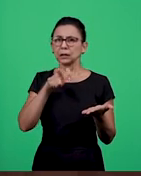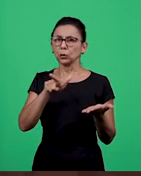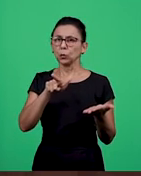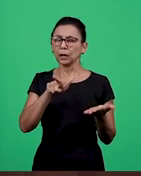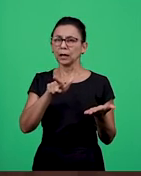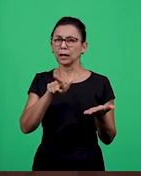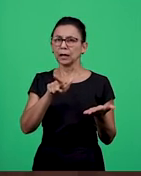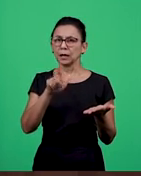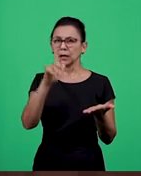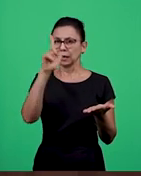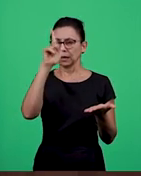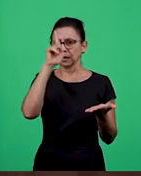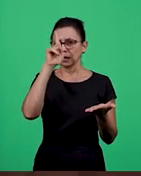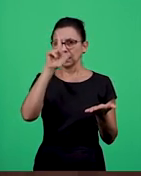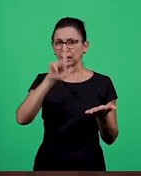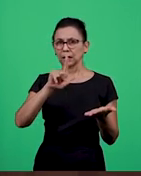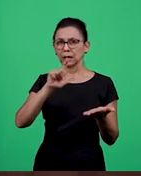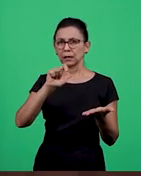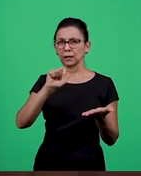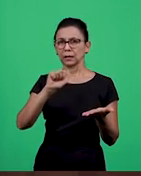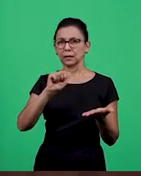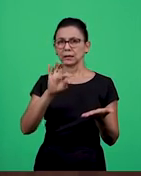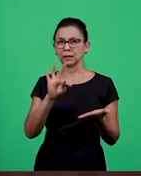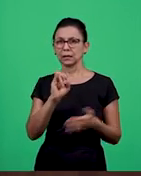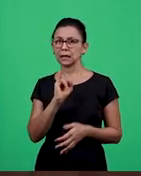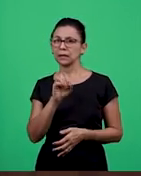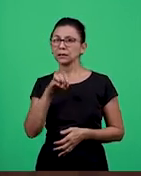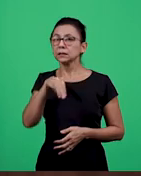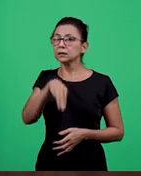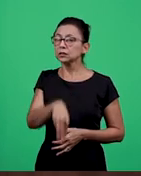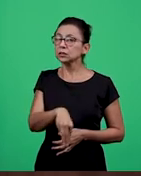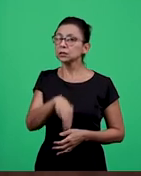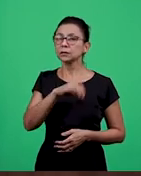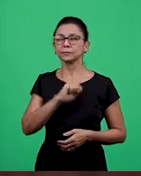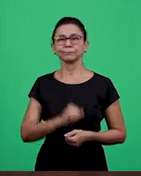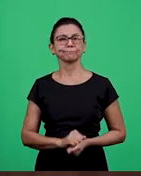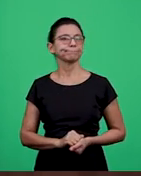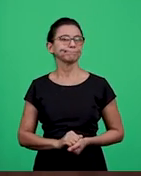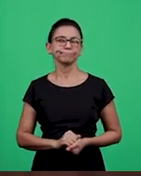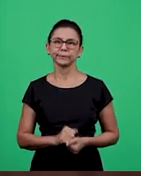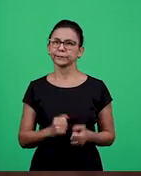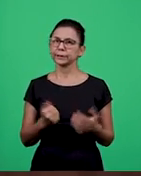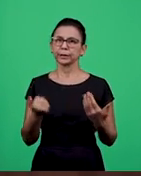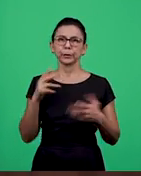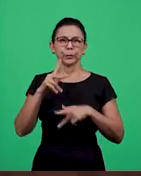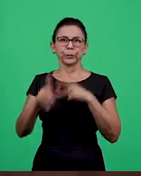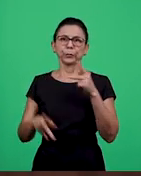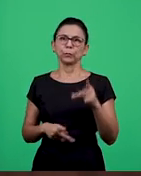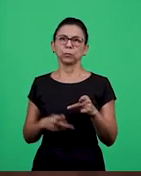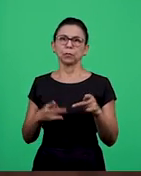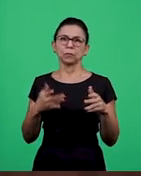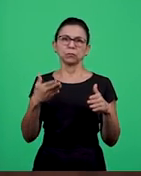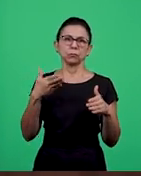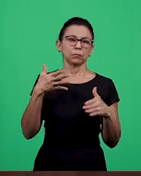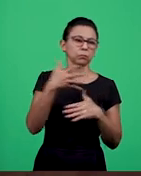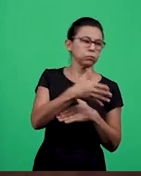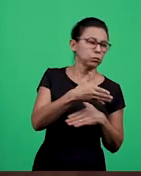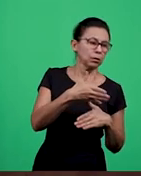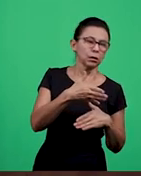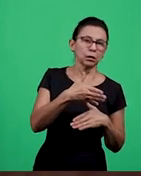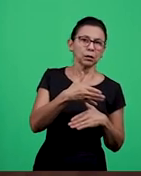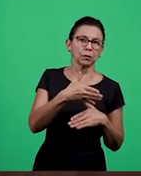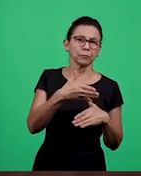conhecimento. Então, o povo não tinha acesso à leitura da Bíblia. Que